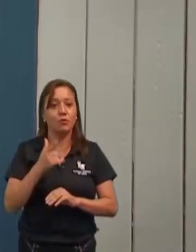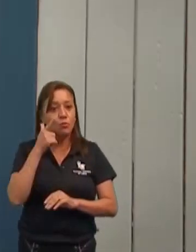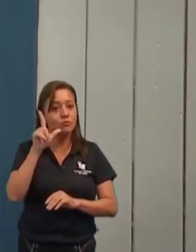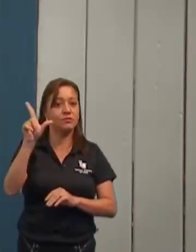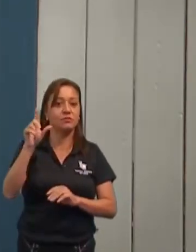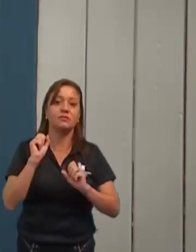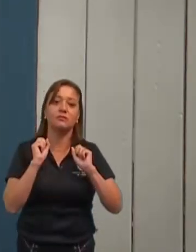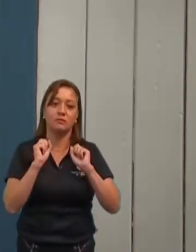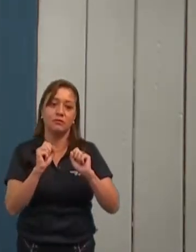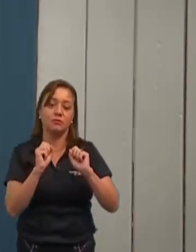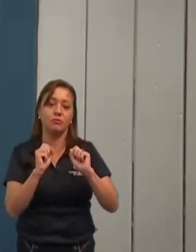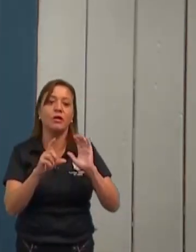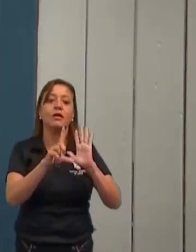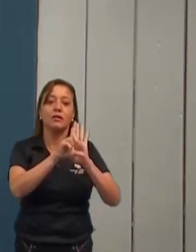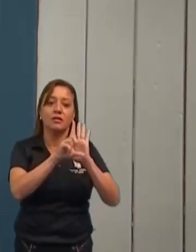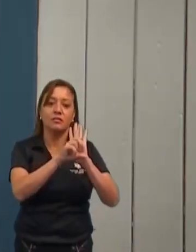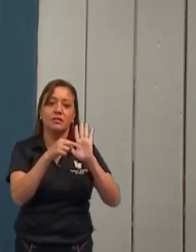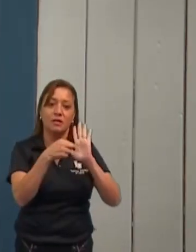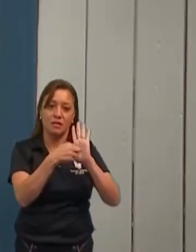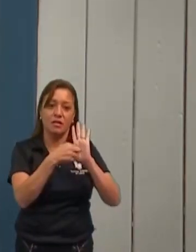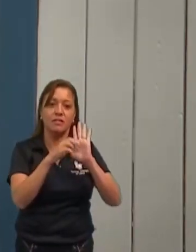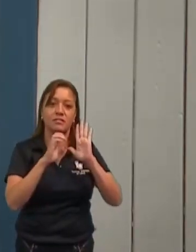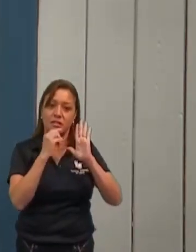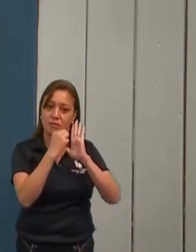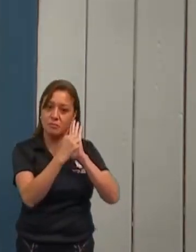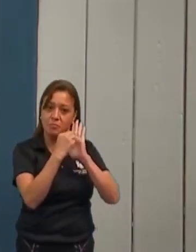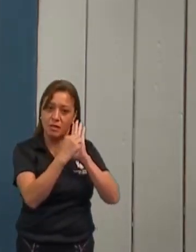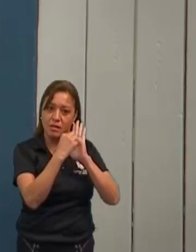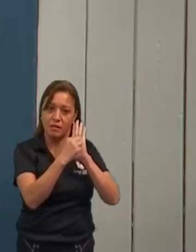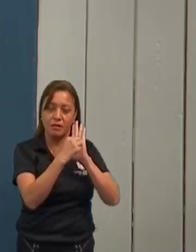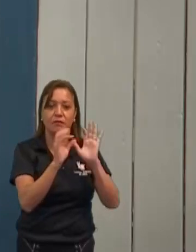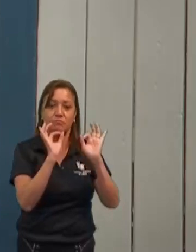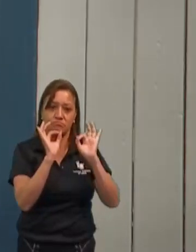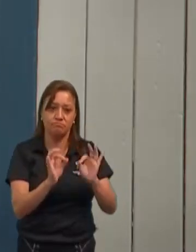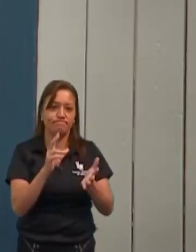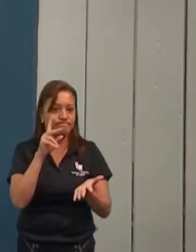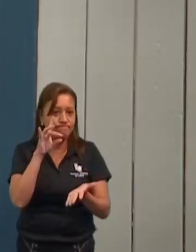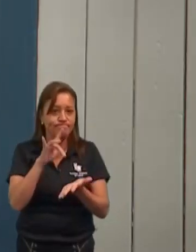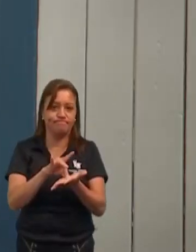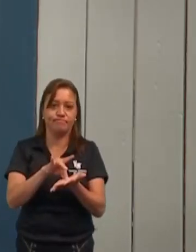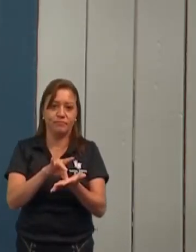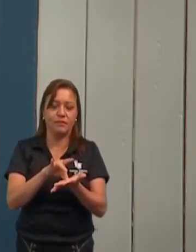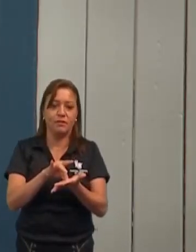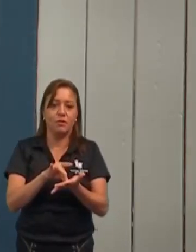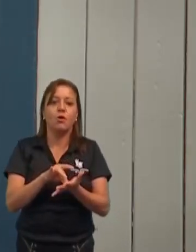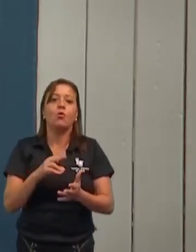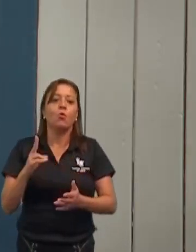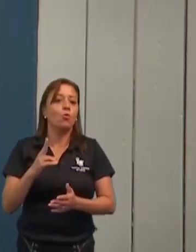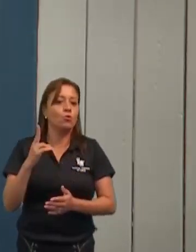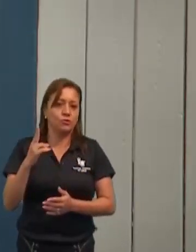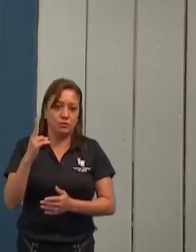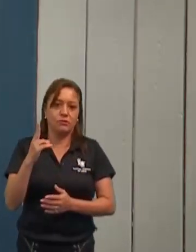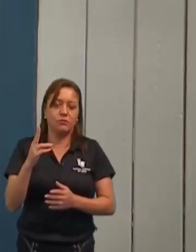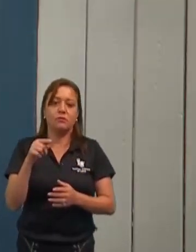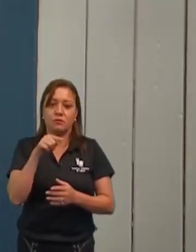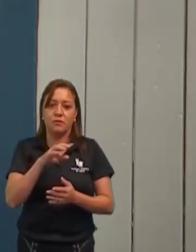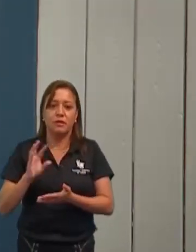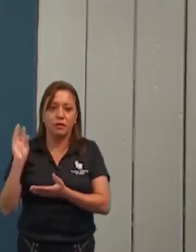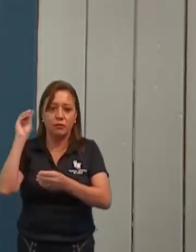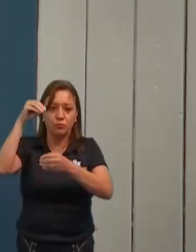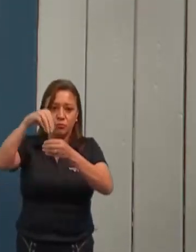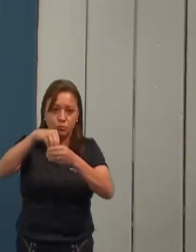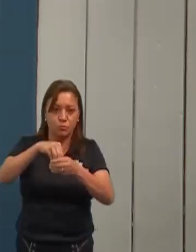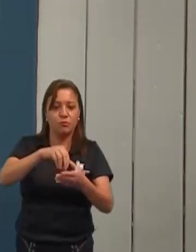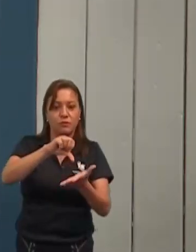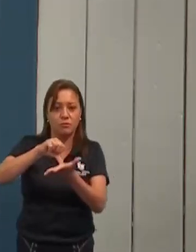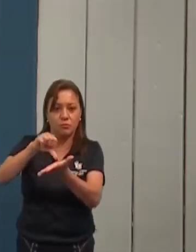ver as emendas que a gente destina se tornando ali realmente úteis dentro das UBS. E